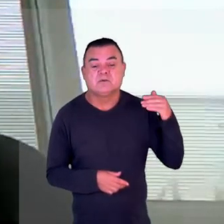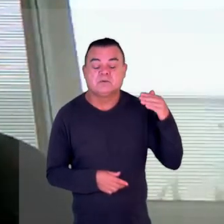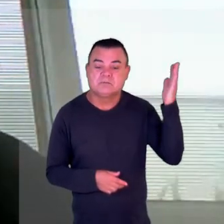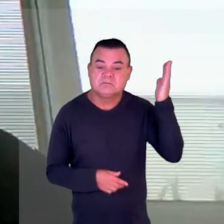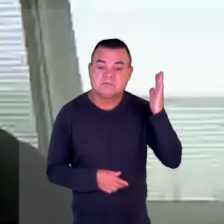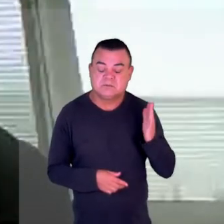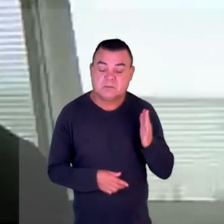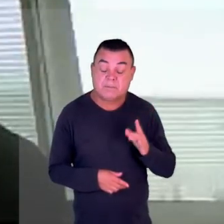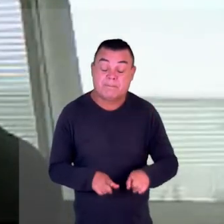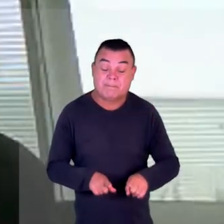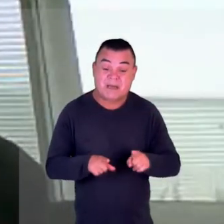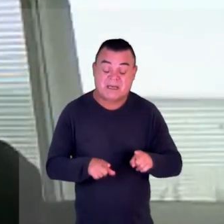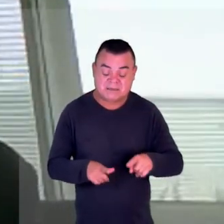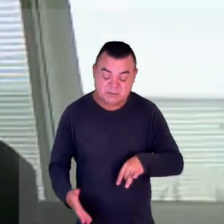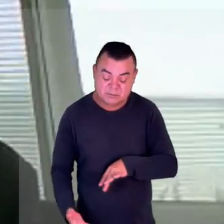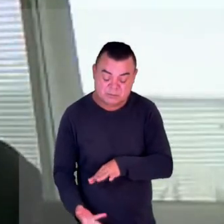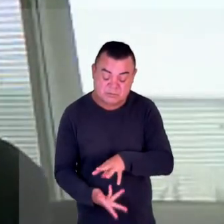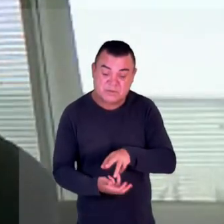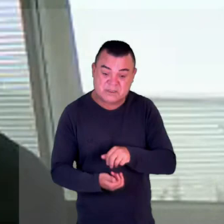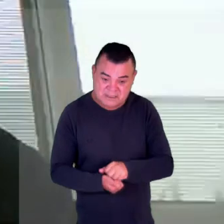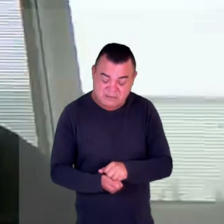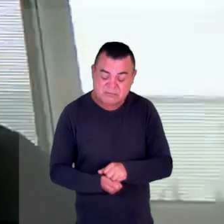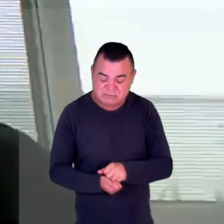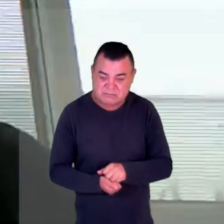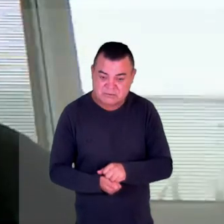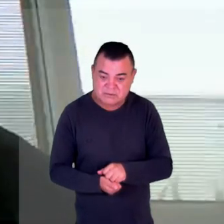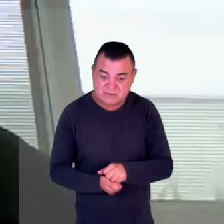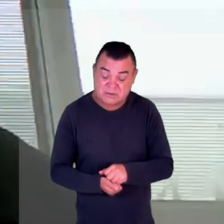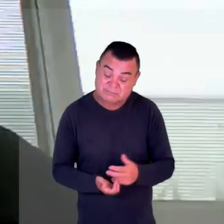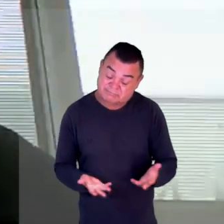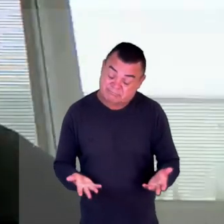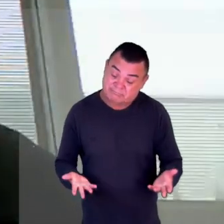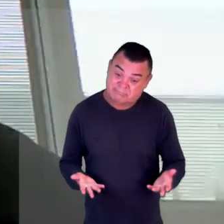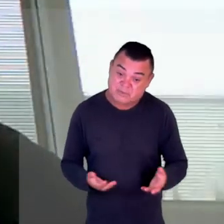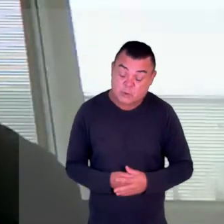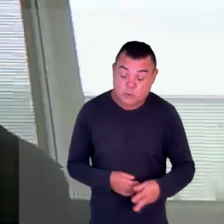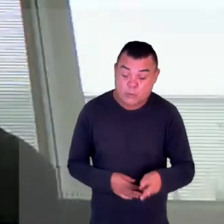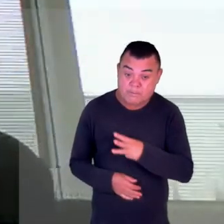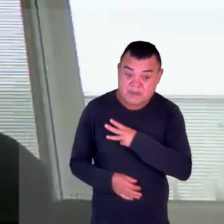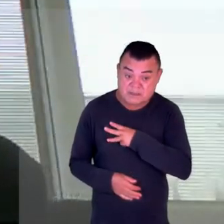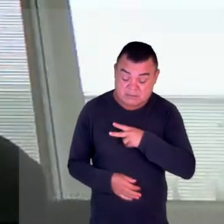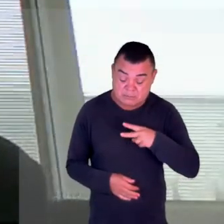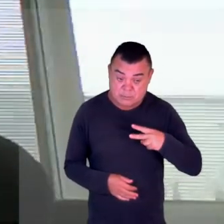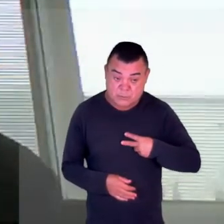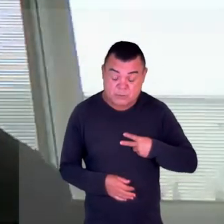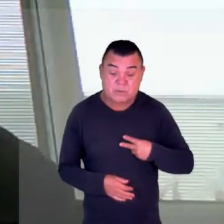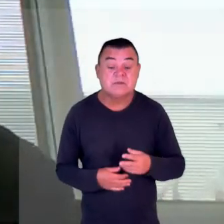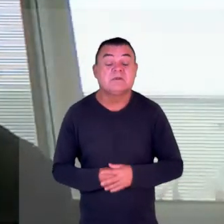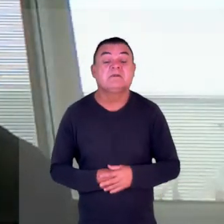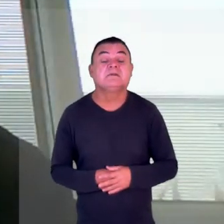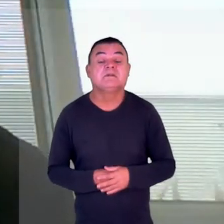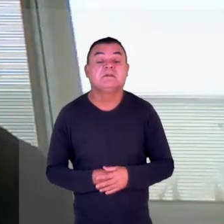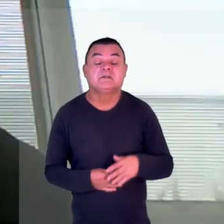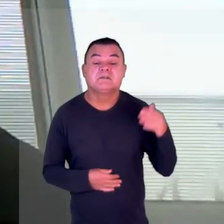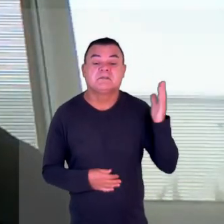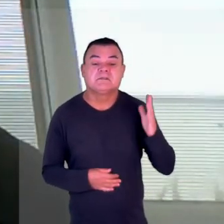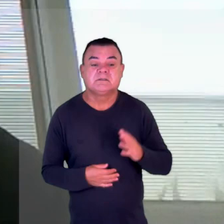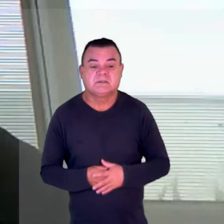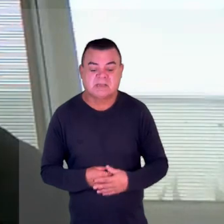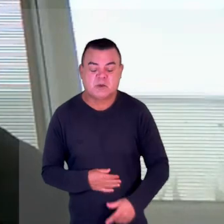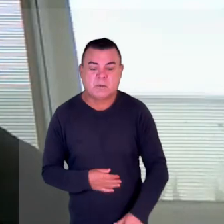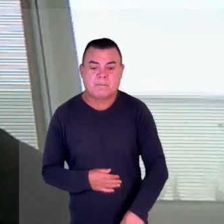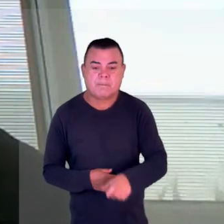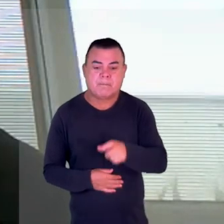Universal né e o Ministério Público brasileiro que tem um perfil constitucional diferenciado tem um